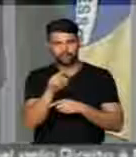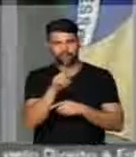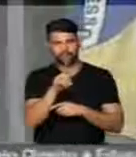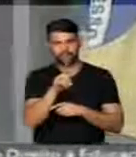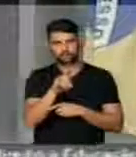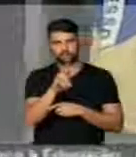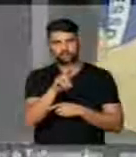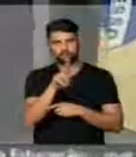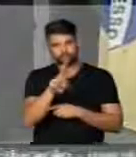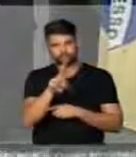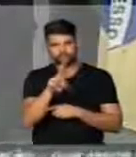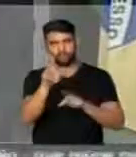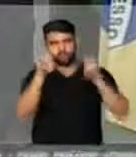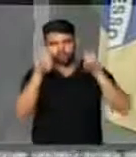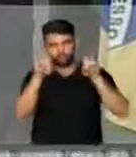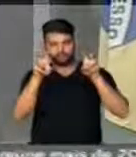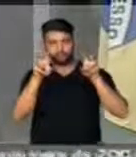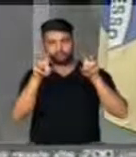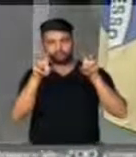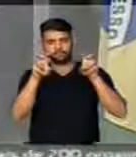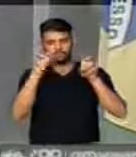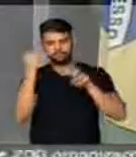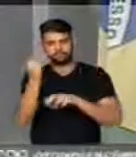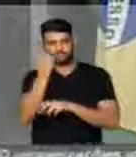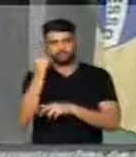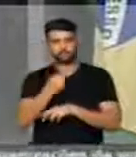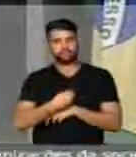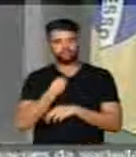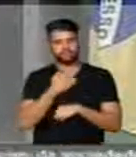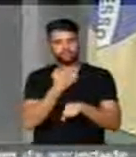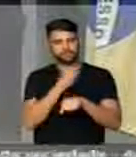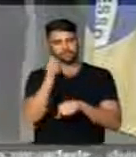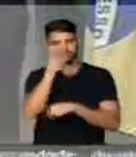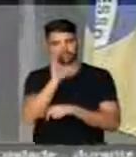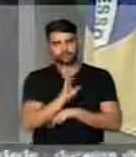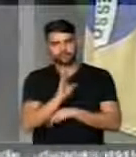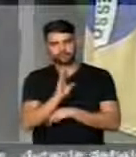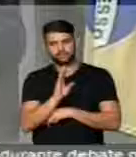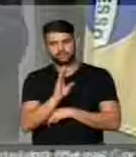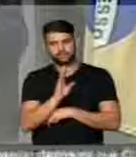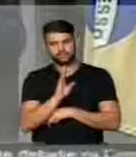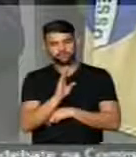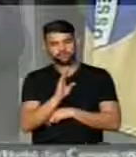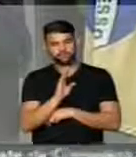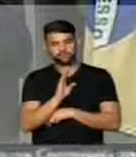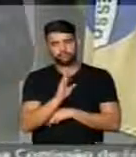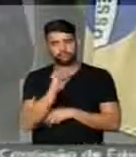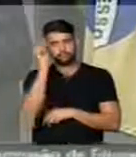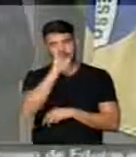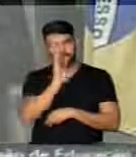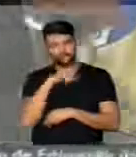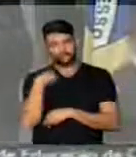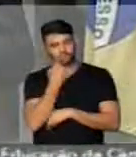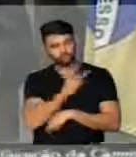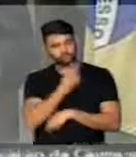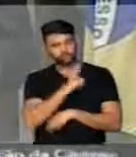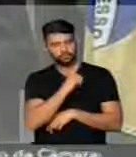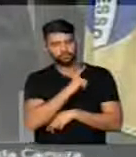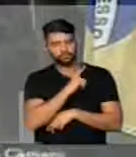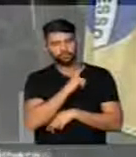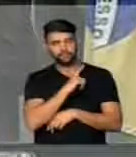DRU, é um tema importantíssimo para o Estado brasileiro. No Brasil, nós tivemos